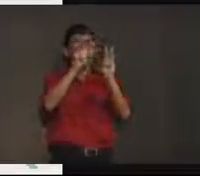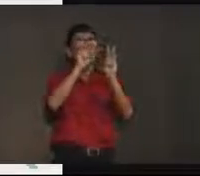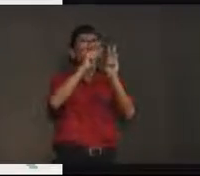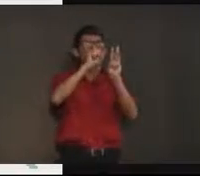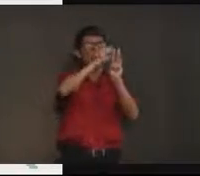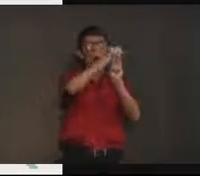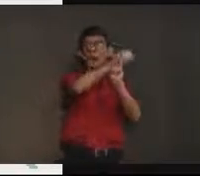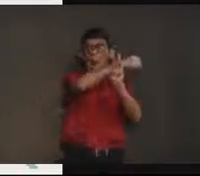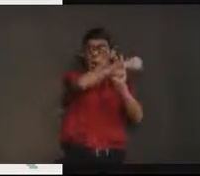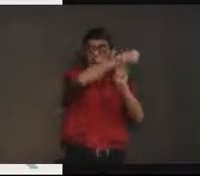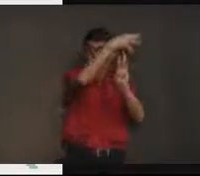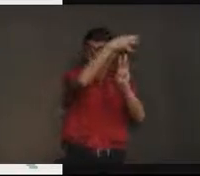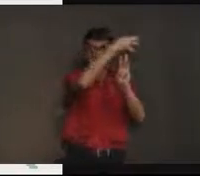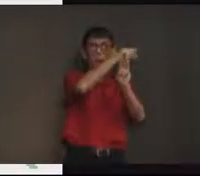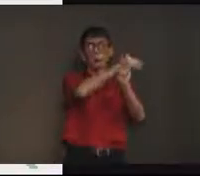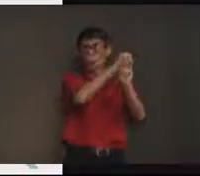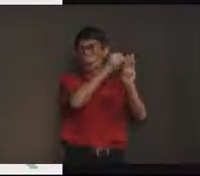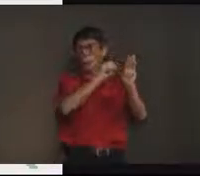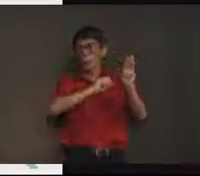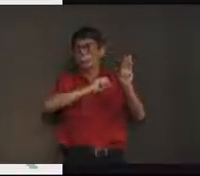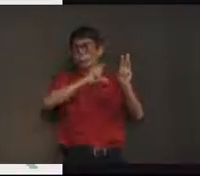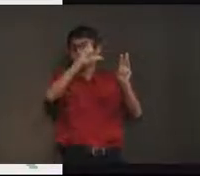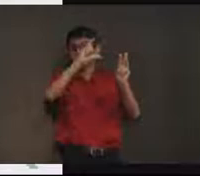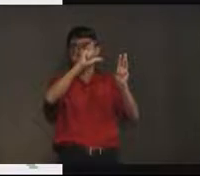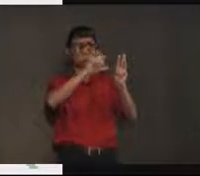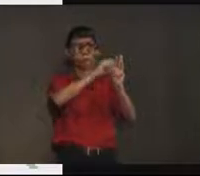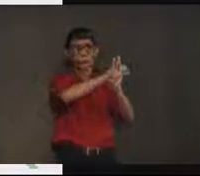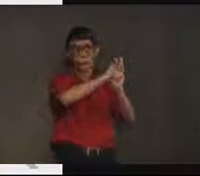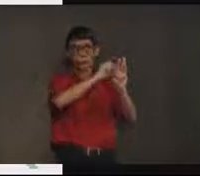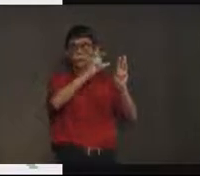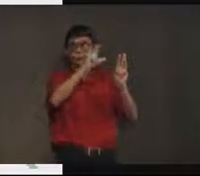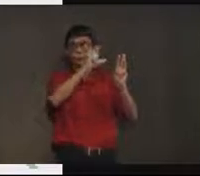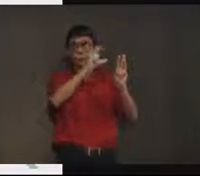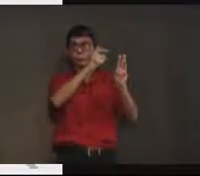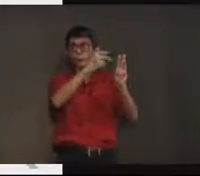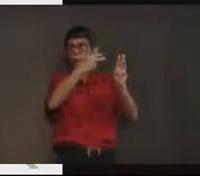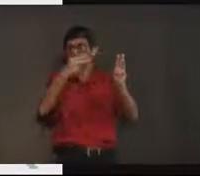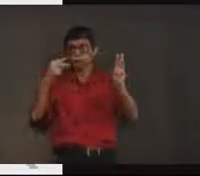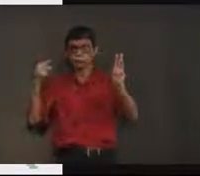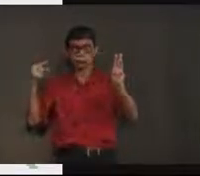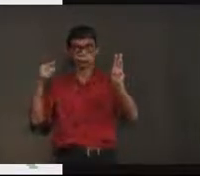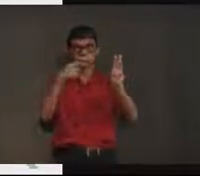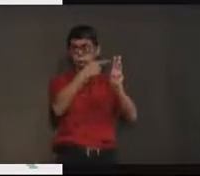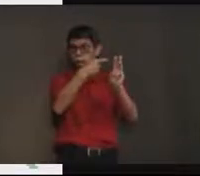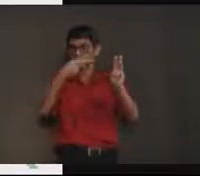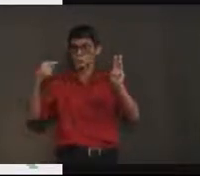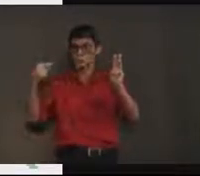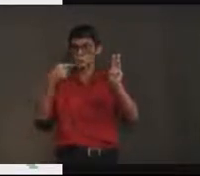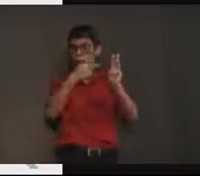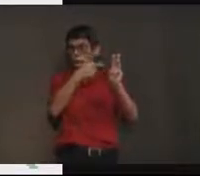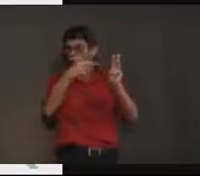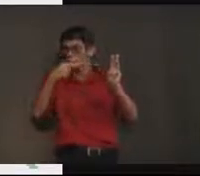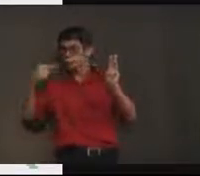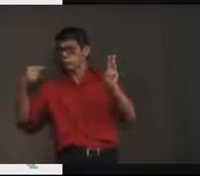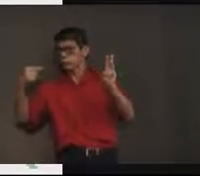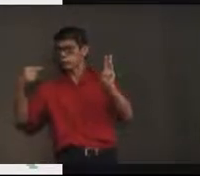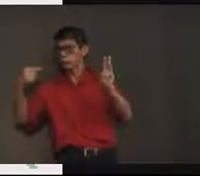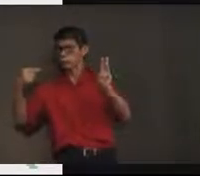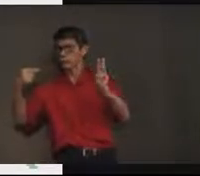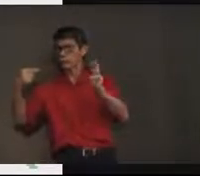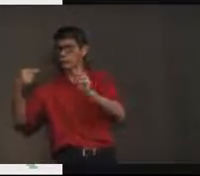foque a luz foca fica com intensidade a intensidade se move de um lado para o outro e finalmente se estabiliza naquele